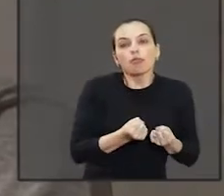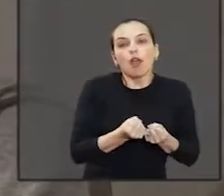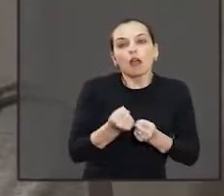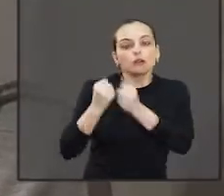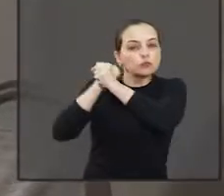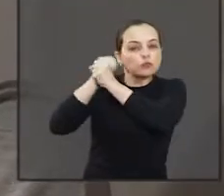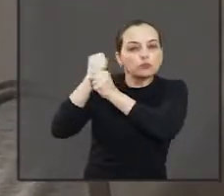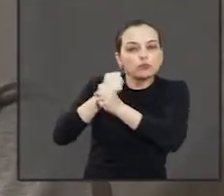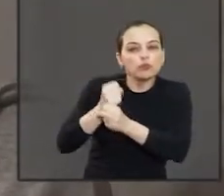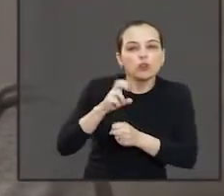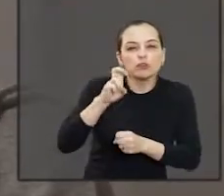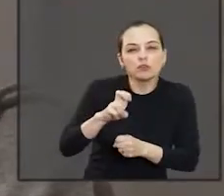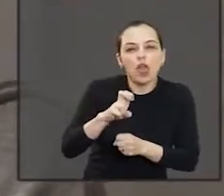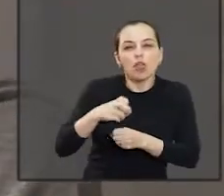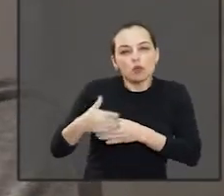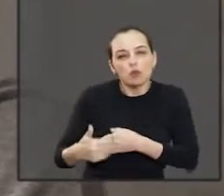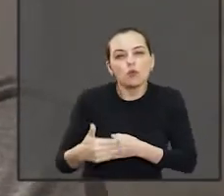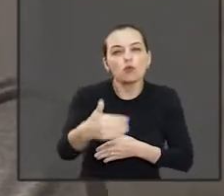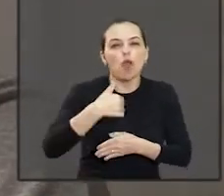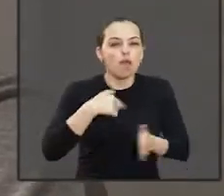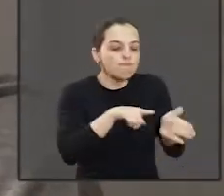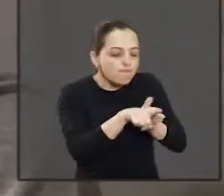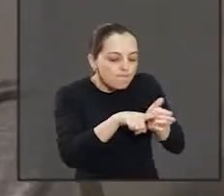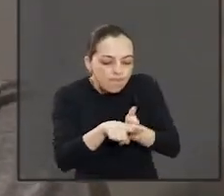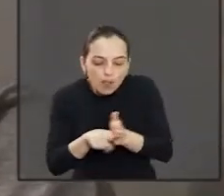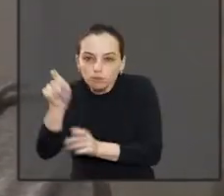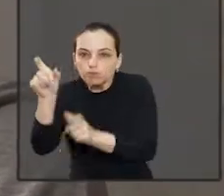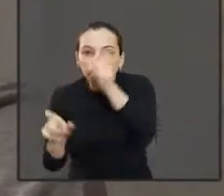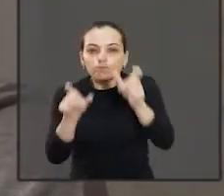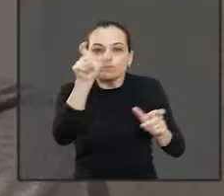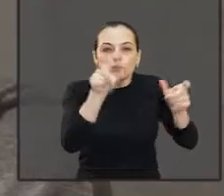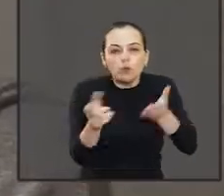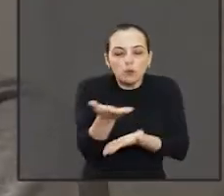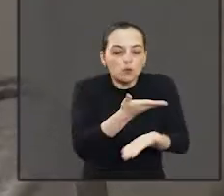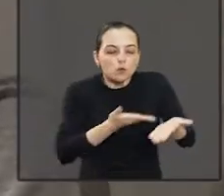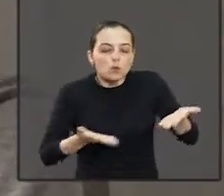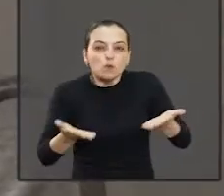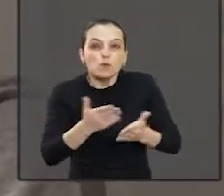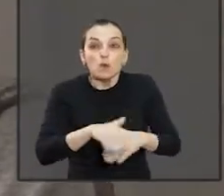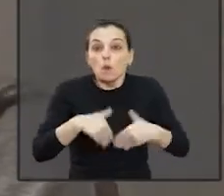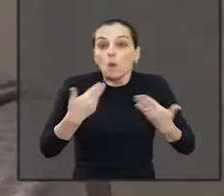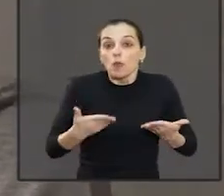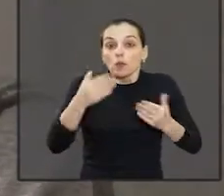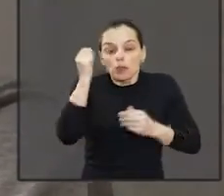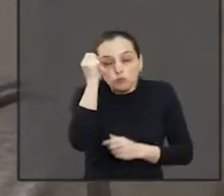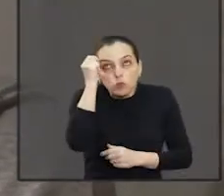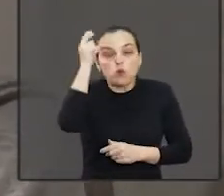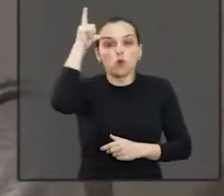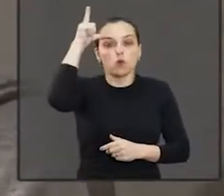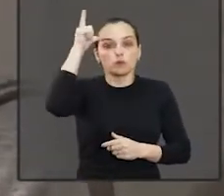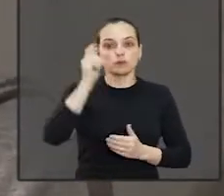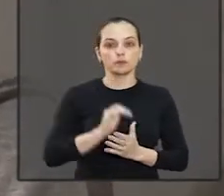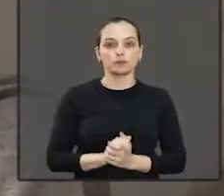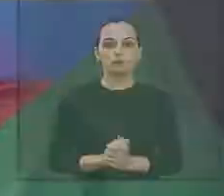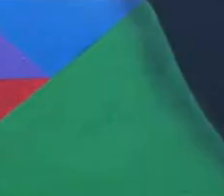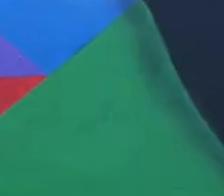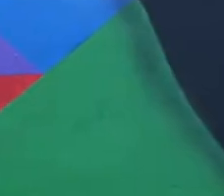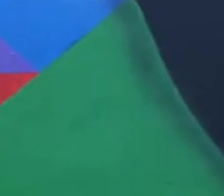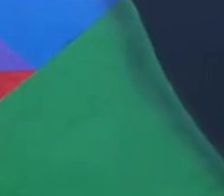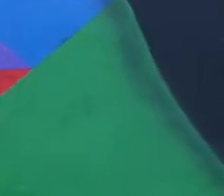aprofundar um pouco mais nos estudos, comecei a correr mais atrás de contatos, de, enfim. E aí sempre foi ampliando essa rede,